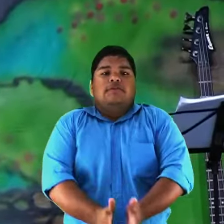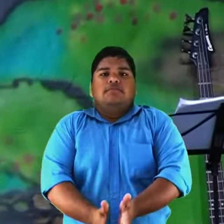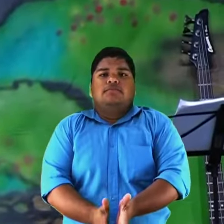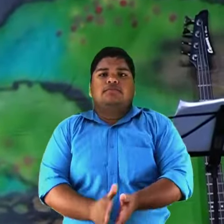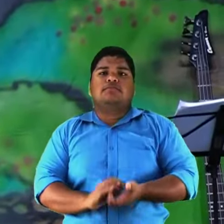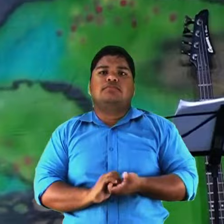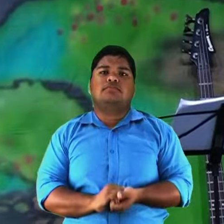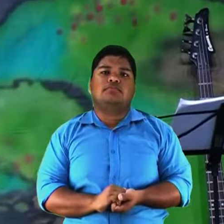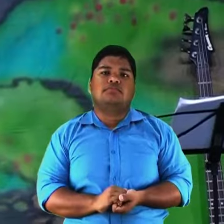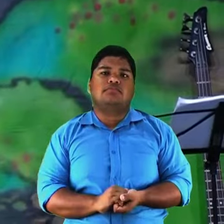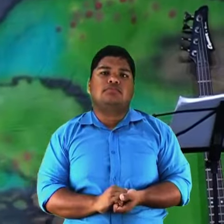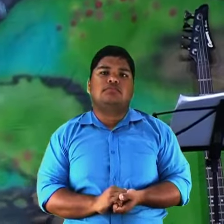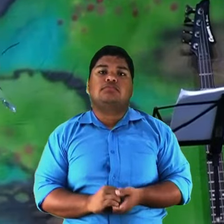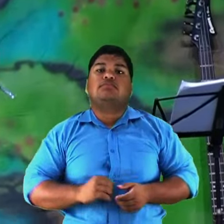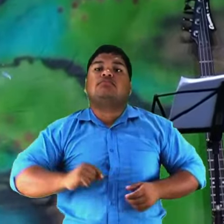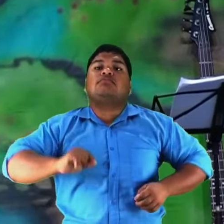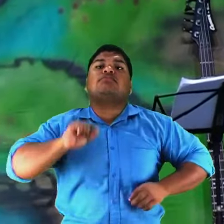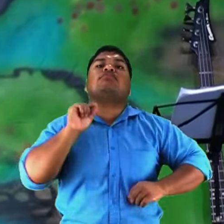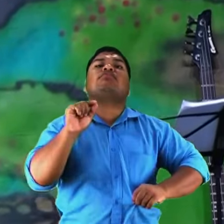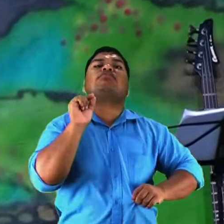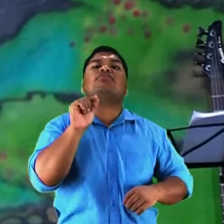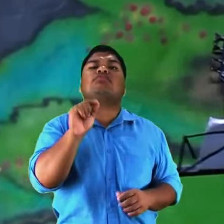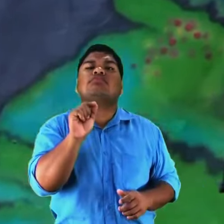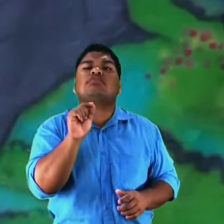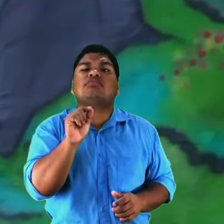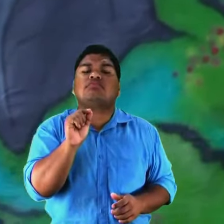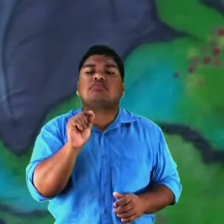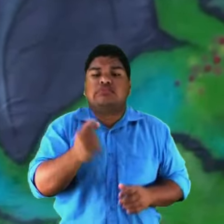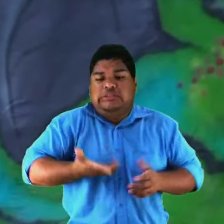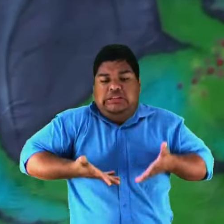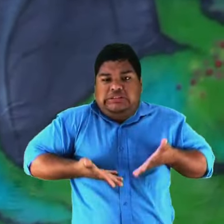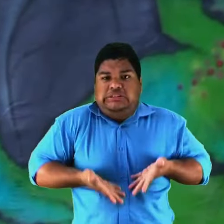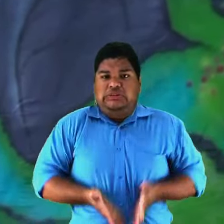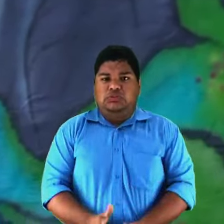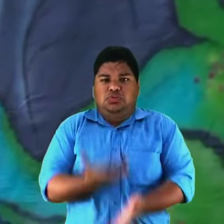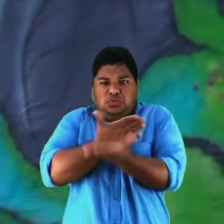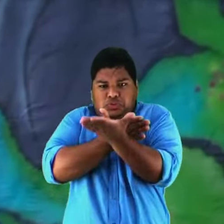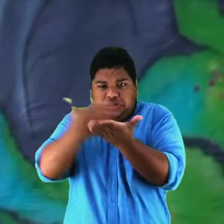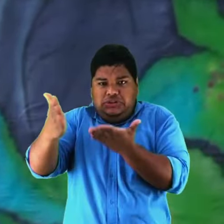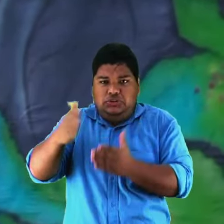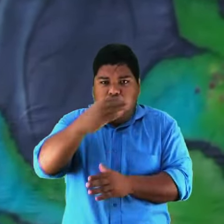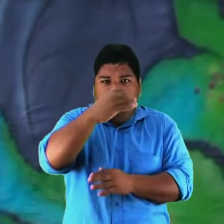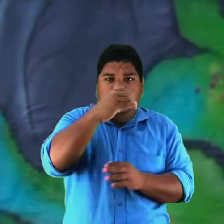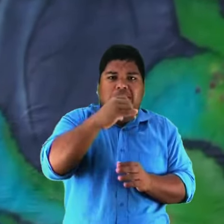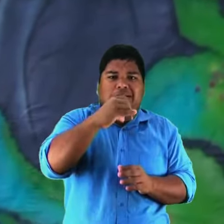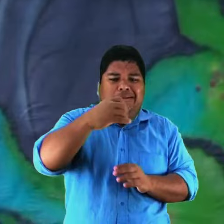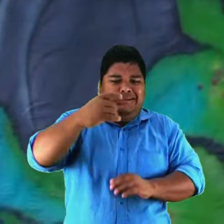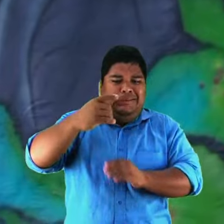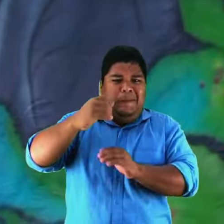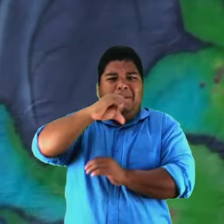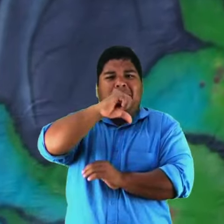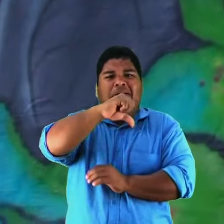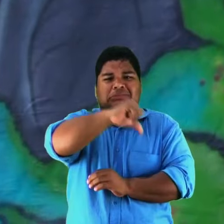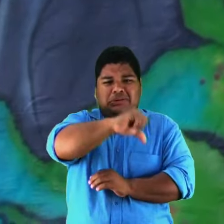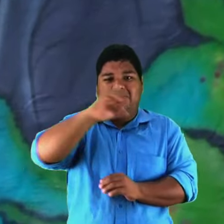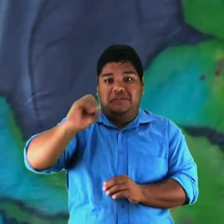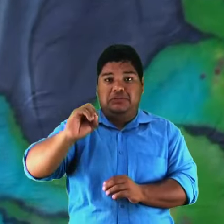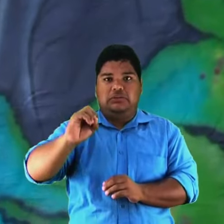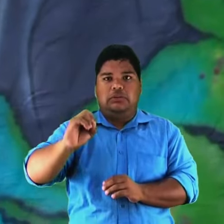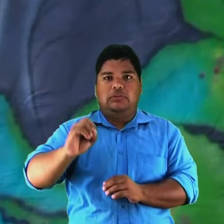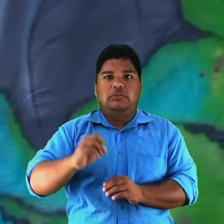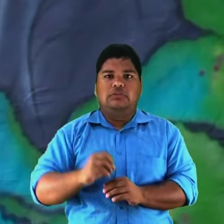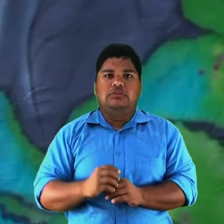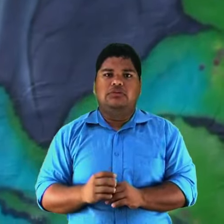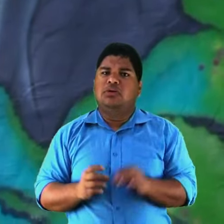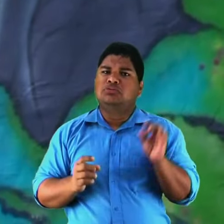Não, melhor é o seguinte, quem nasceu da década de 90 para cá, de início de 90 para cá, levanta o braço, quem nasceu de 90 para cá, só